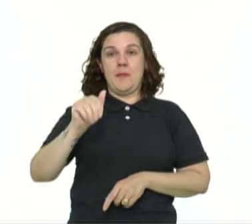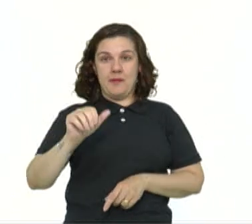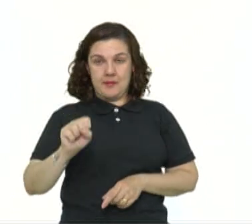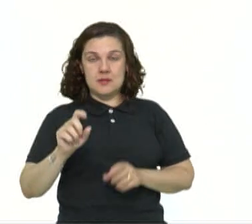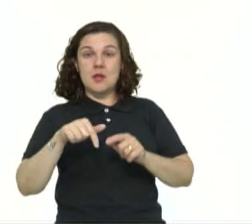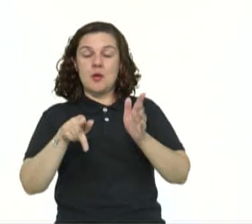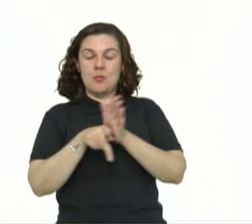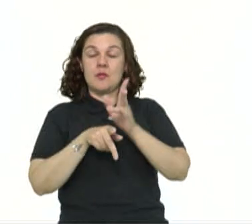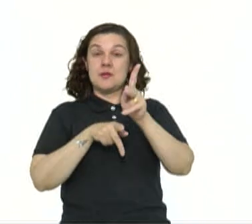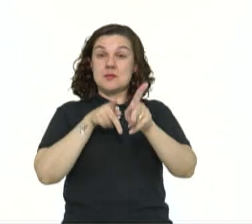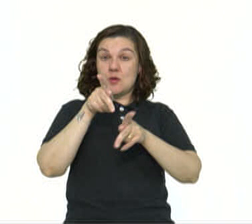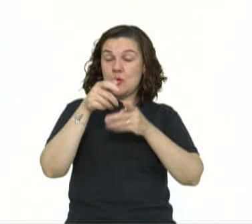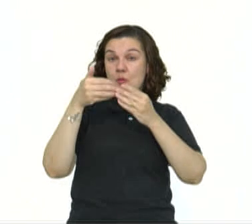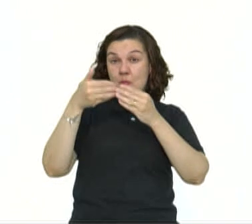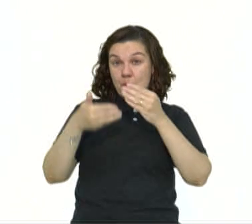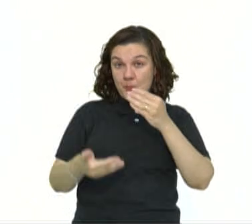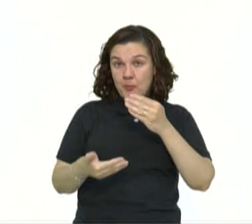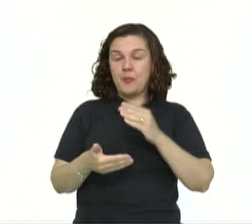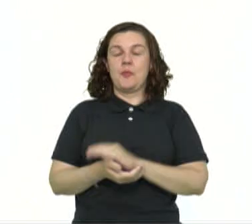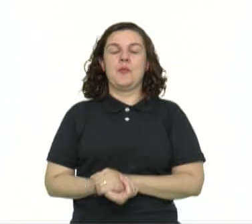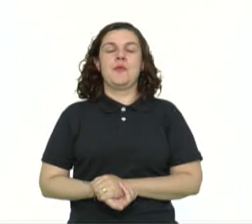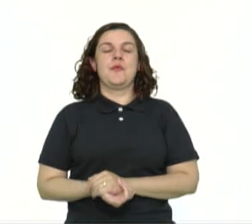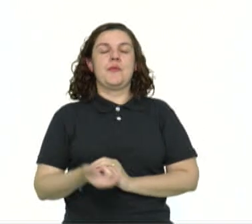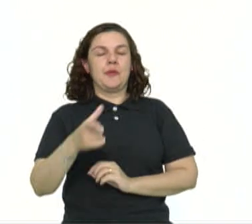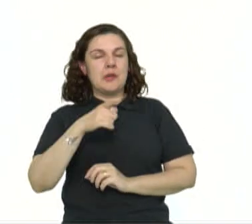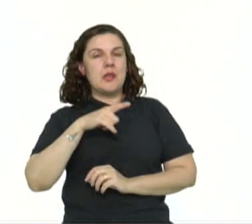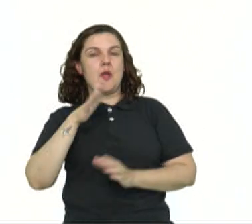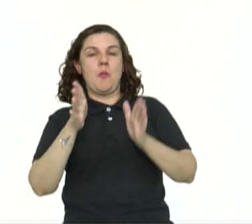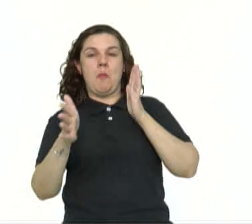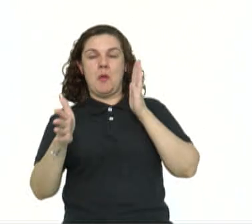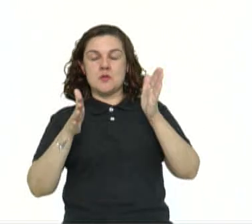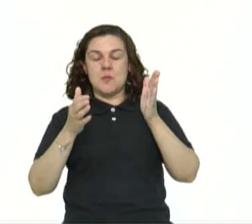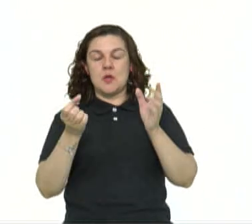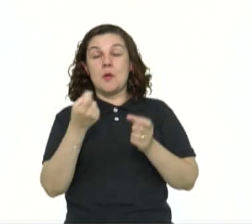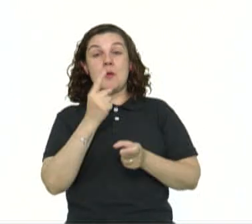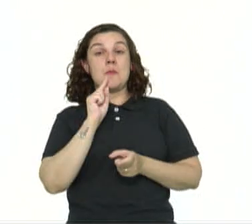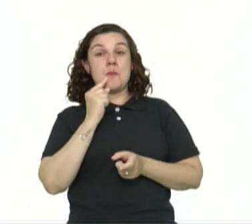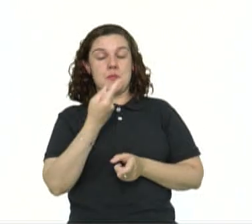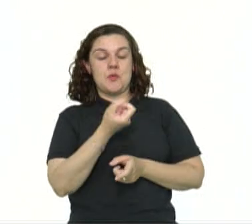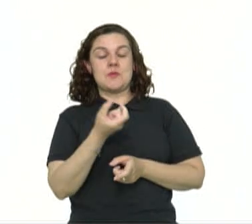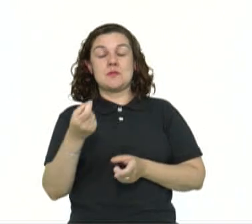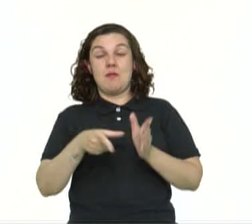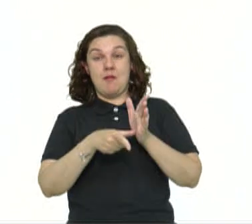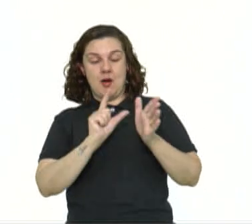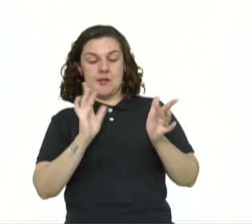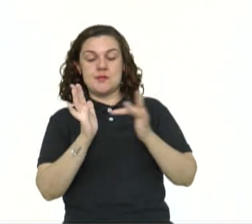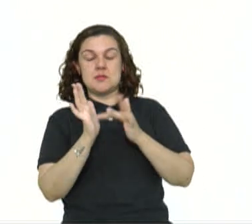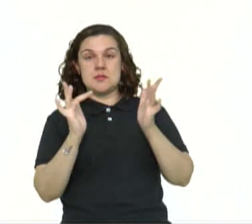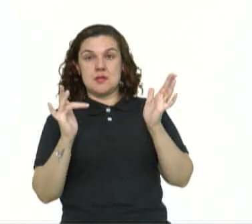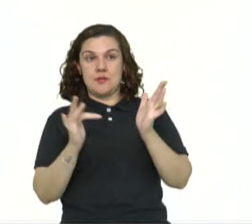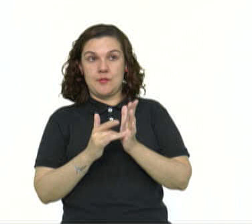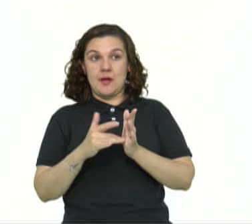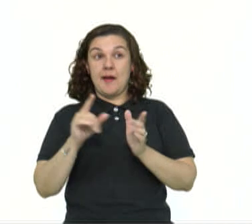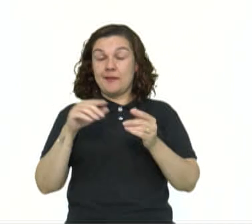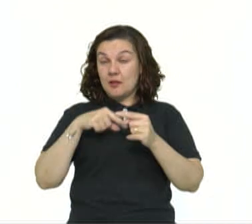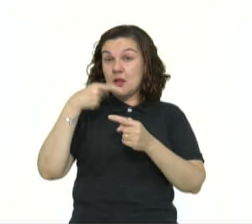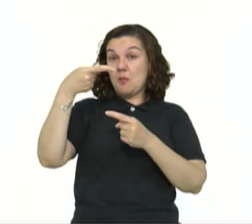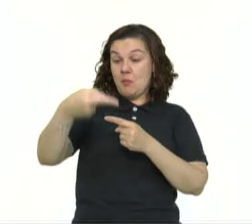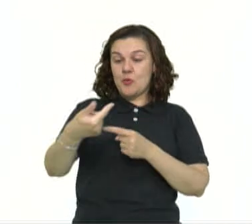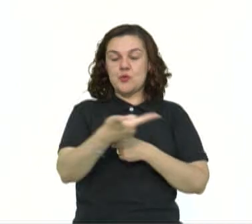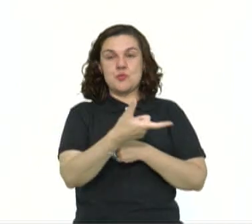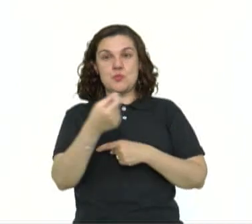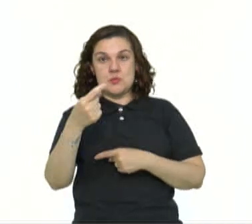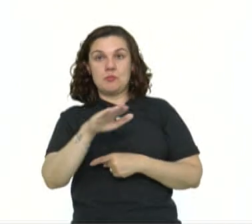uma civilização que existiu por volta dos anos 1100 a.C. a 200 depois de